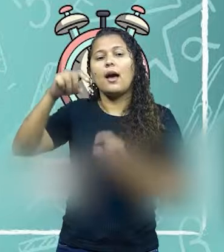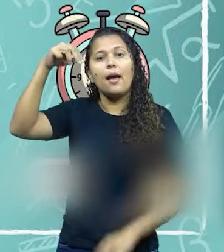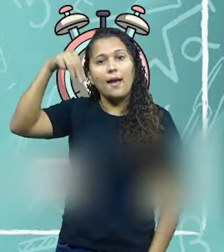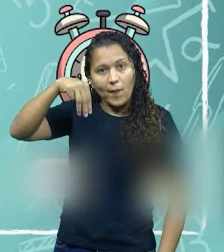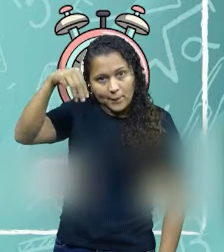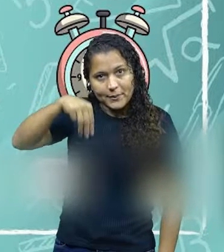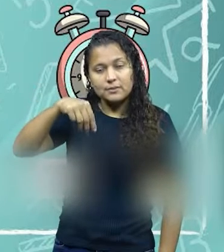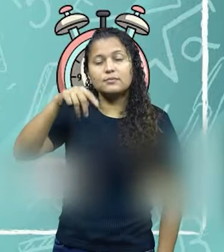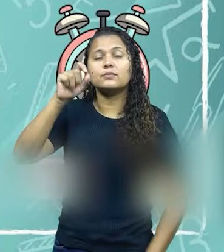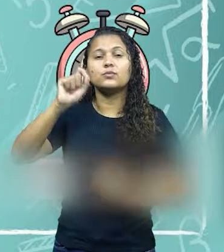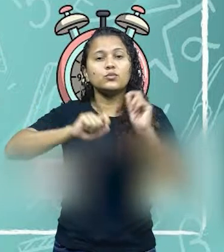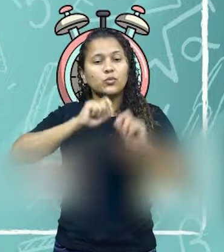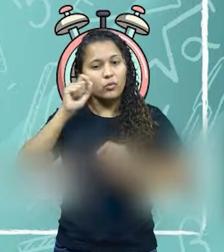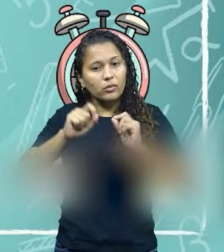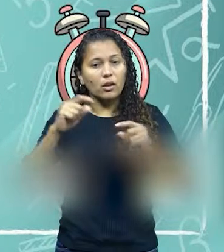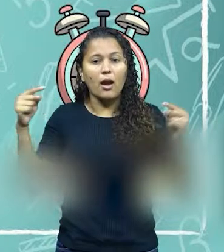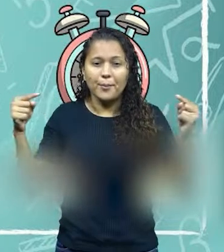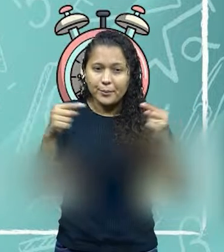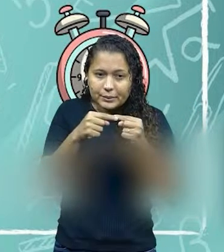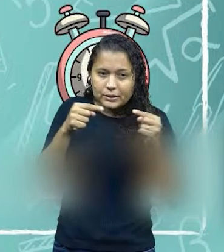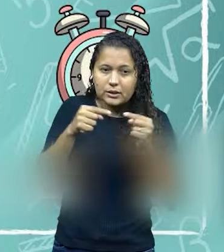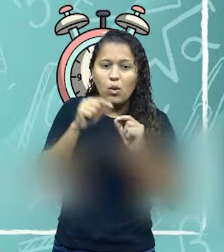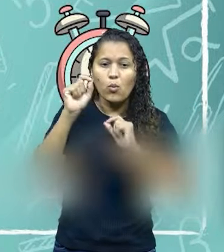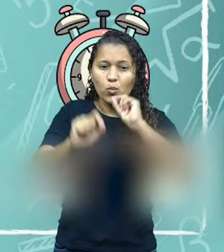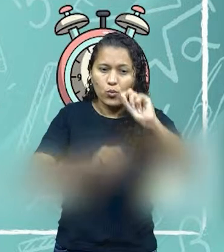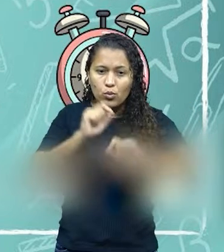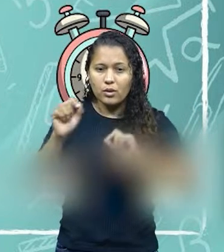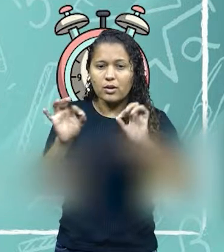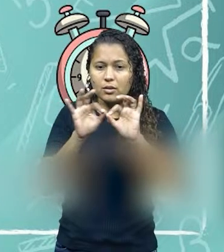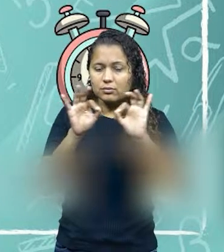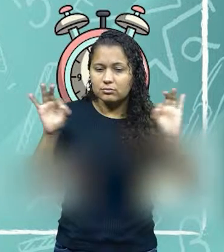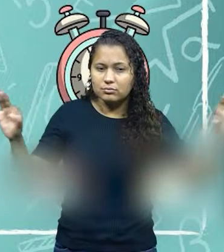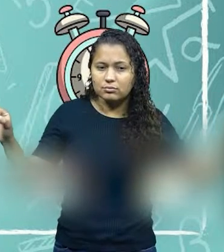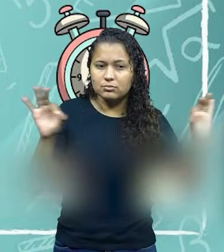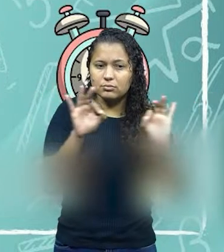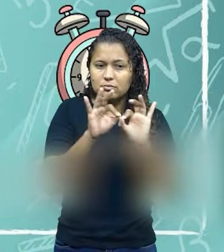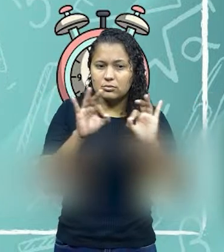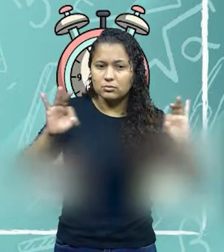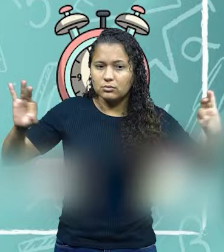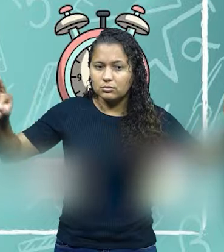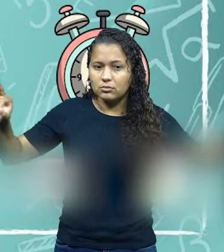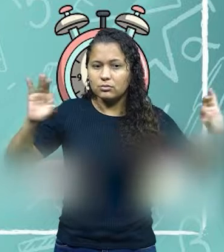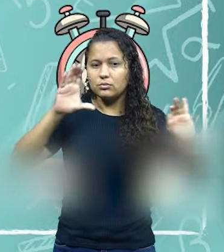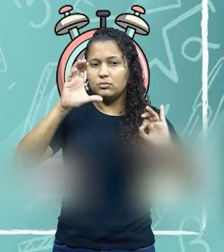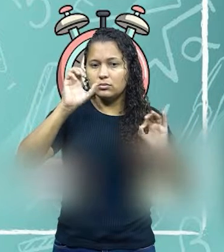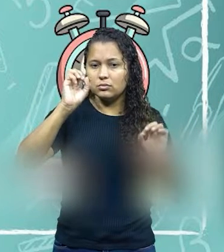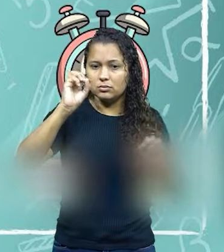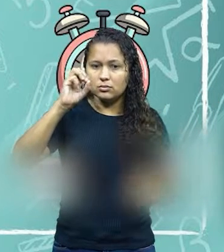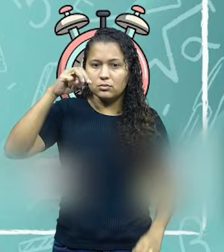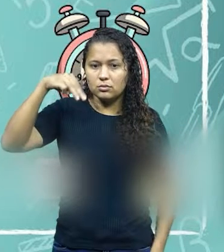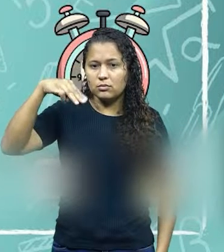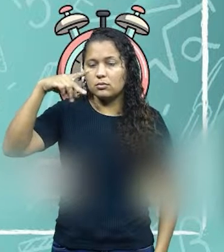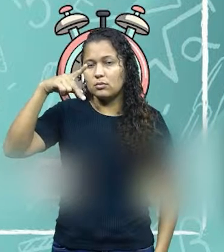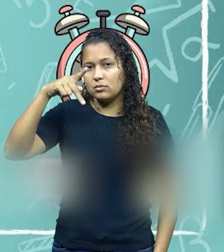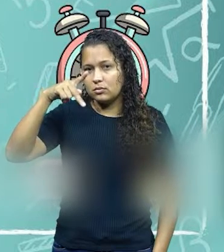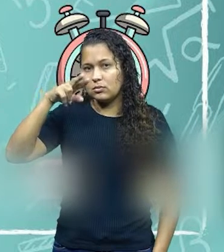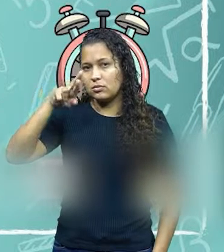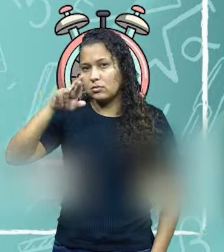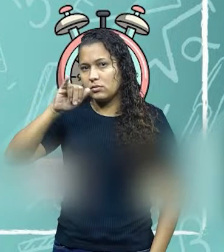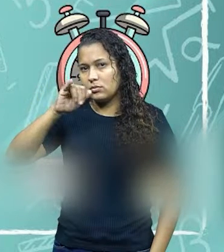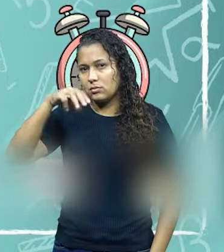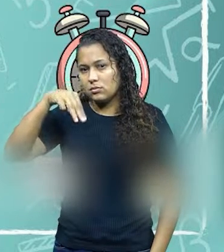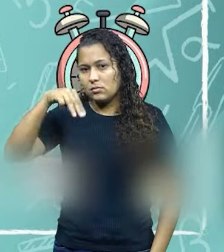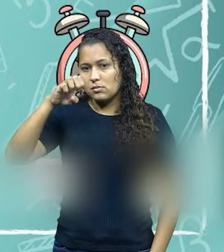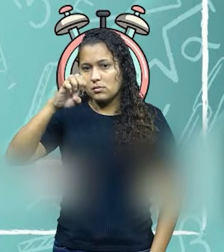a unidade correspondente à grandeza comprimento. E corresponde